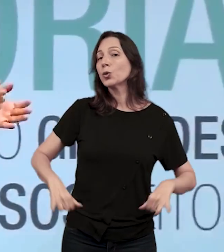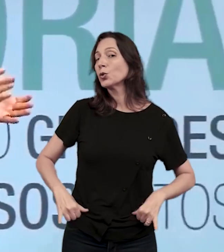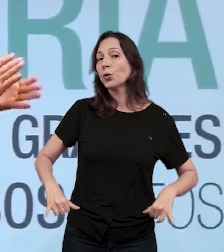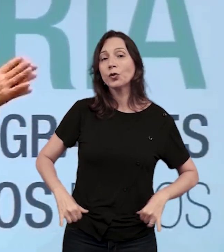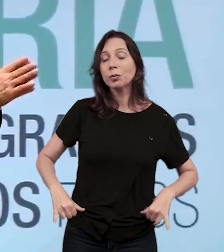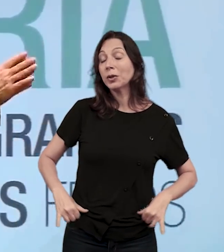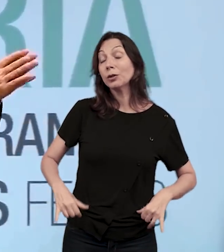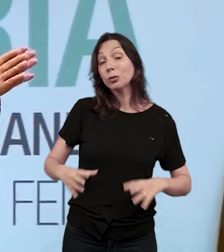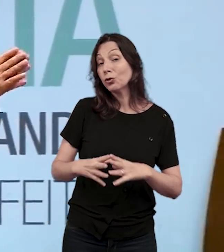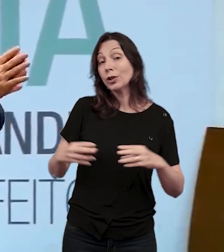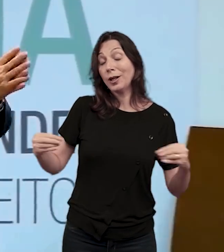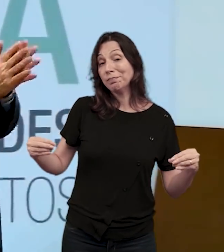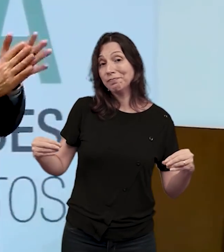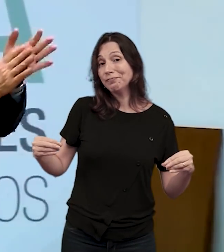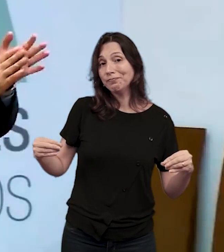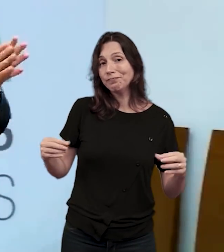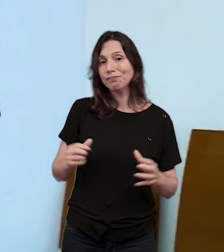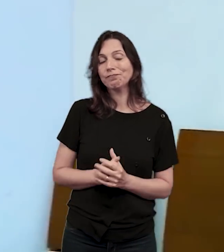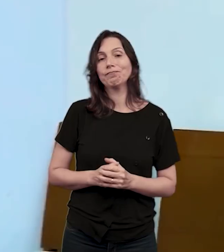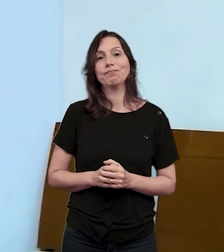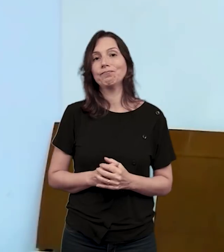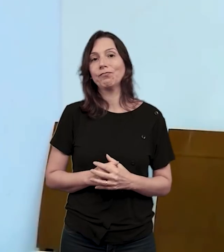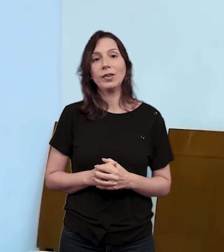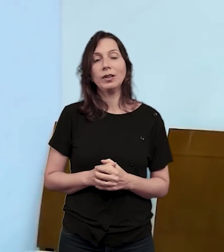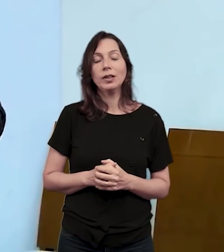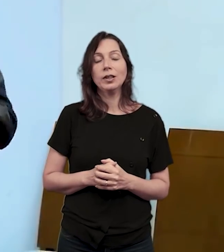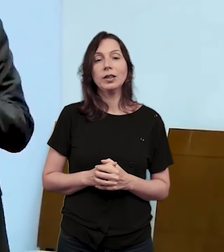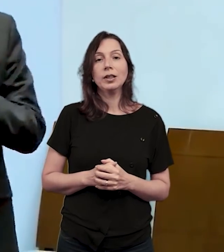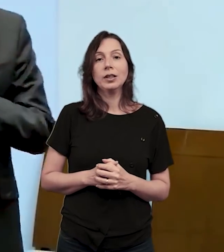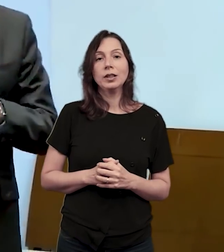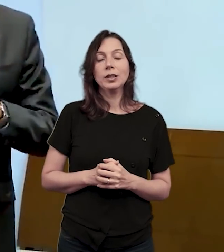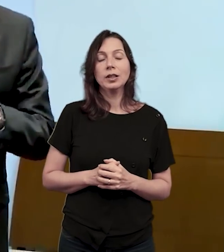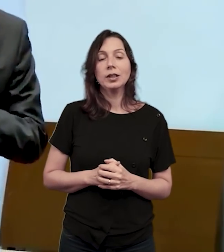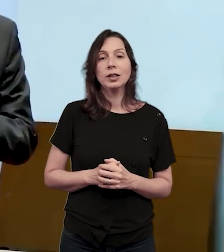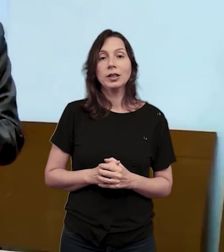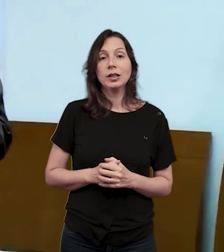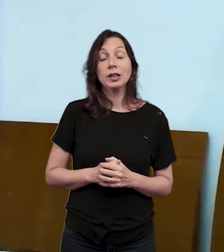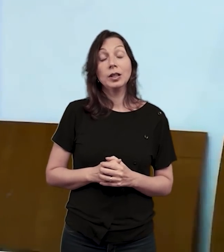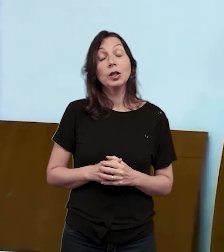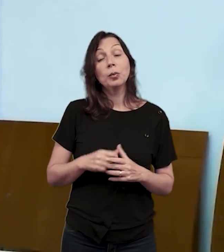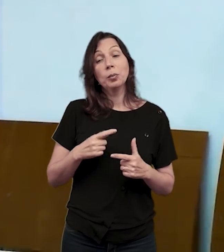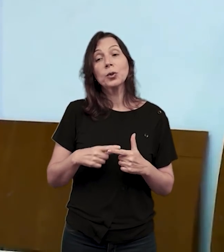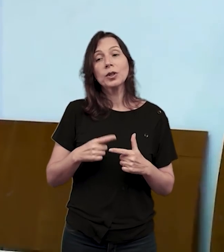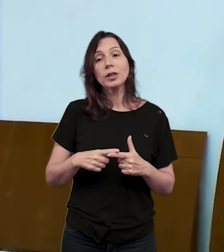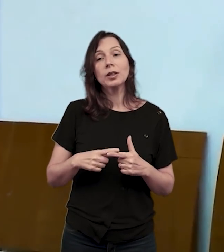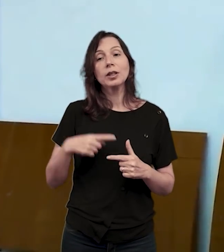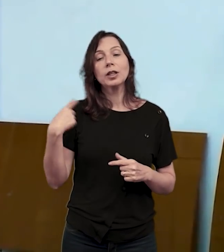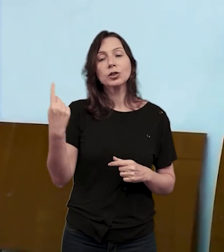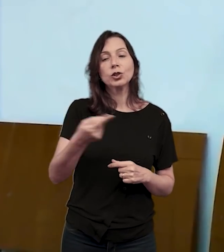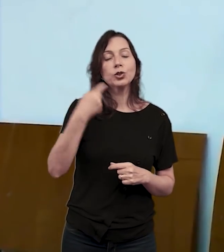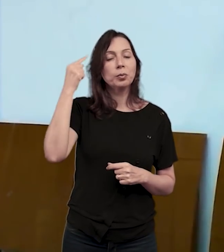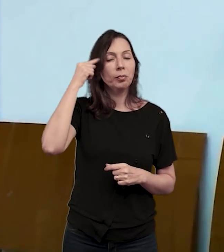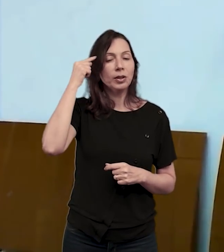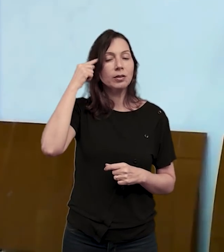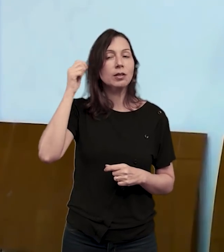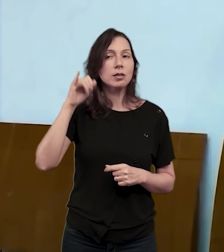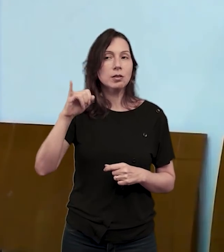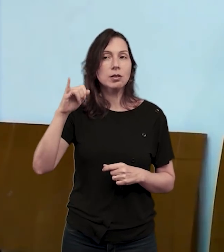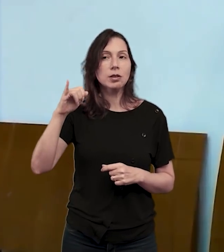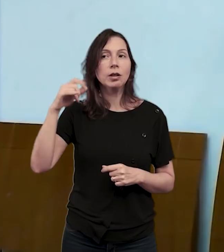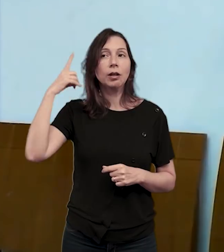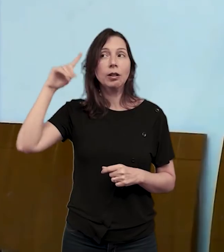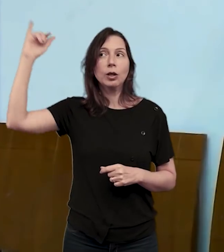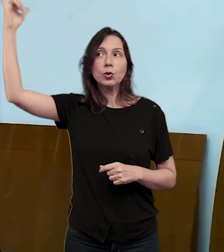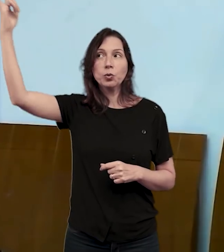porque também é muito comum a gente pensar o seguinte: se eu estou sofrendo, Deus me ama e Ele vai me tirar do sofrimento. E